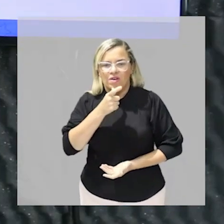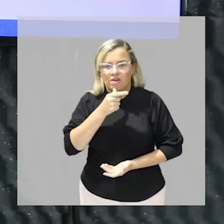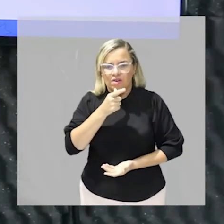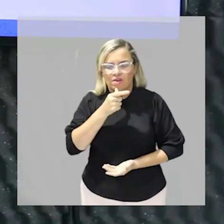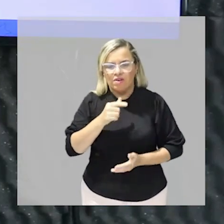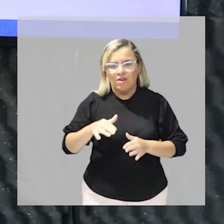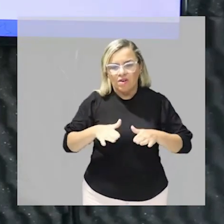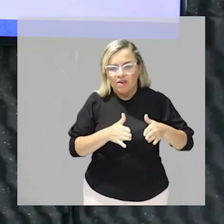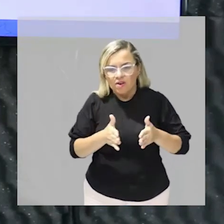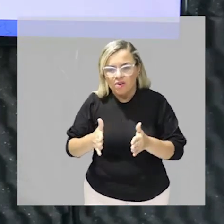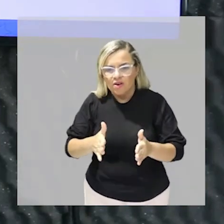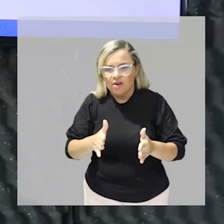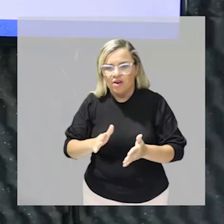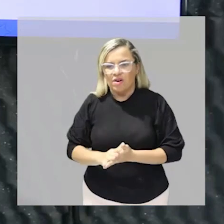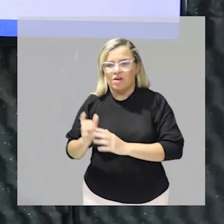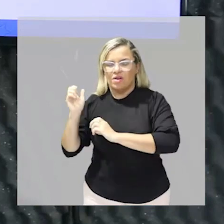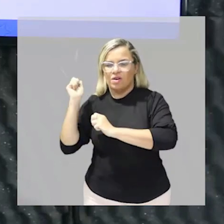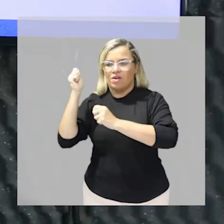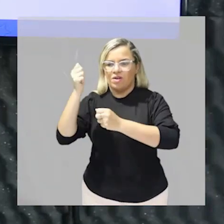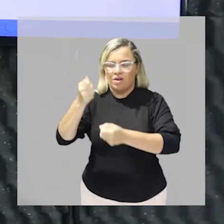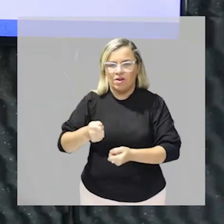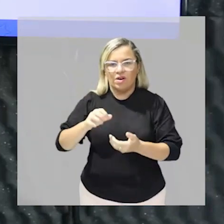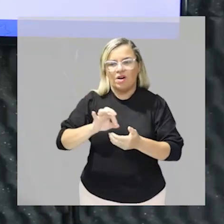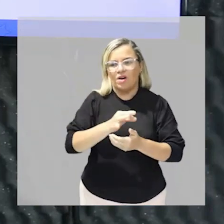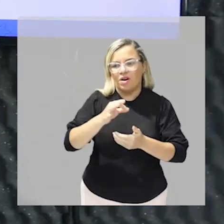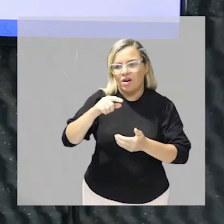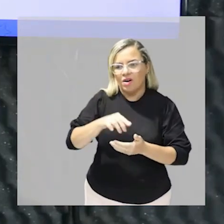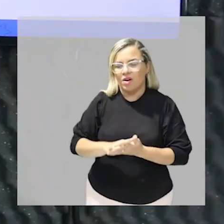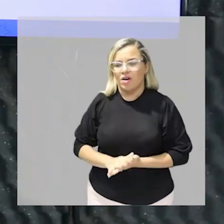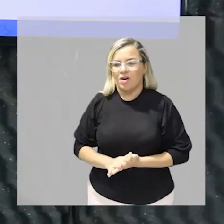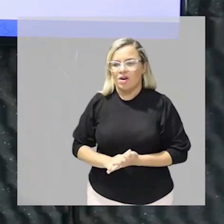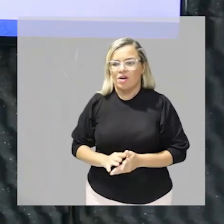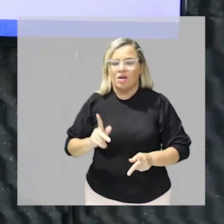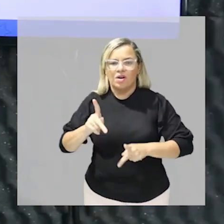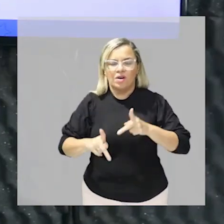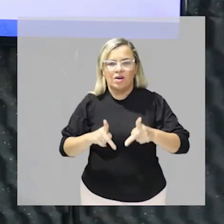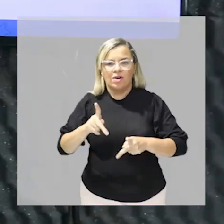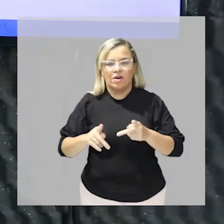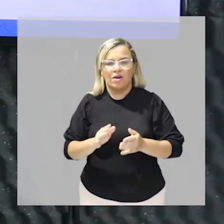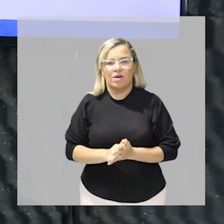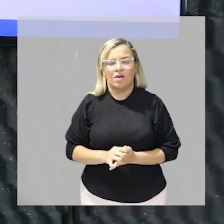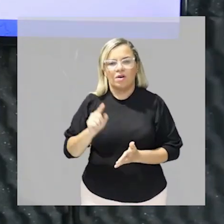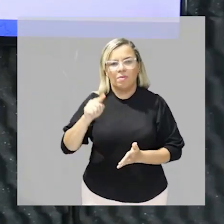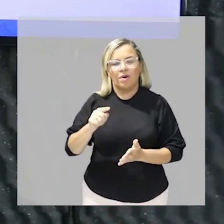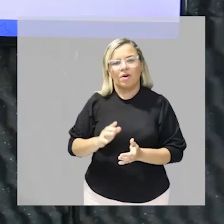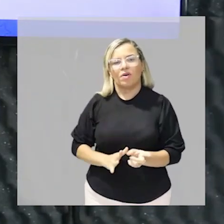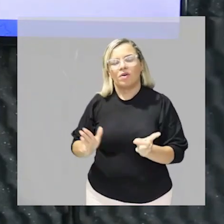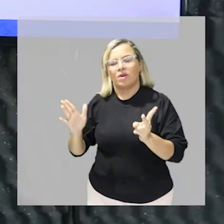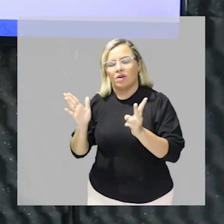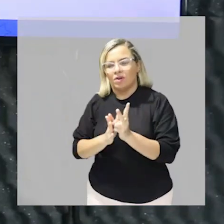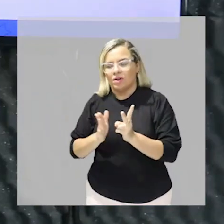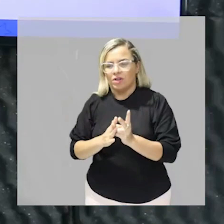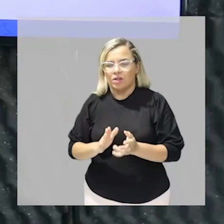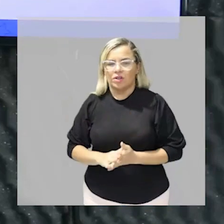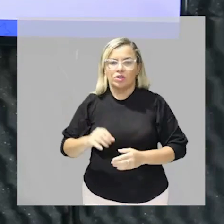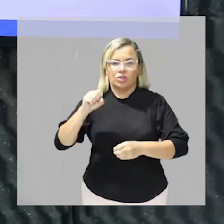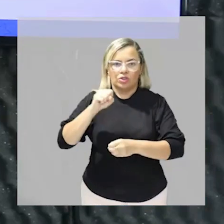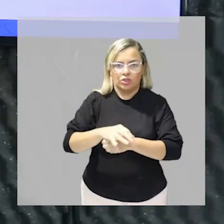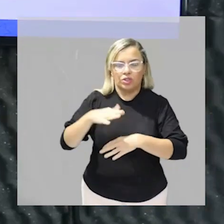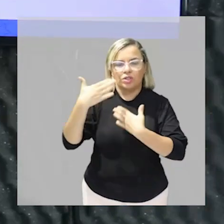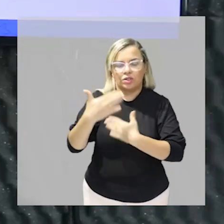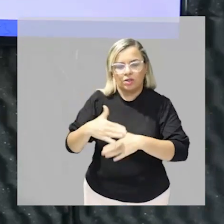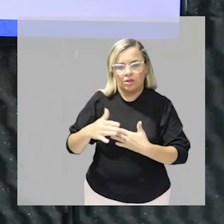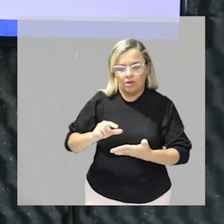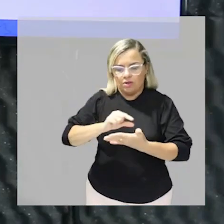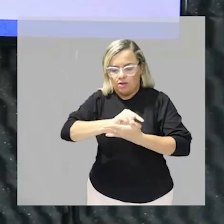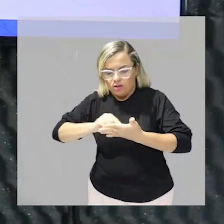povos indígenas. Opa! Dica de prova, galera, tá? Rabisca a tua prova do Enem, vai marcando as partes mais importantes. Eu sei que existe uma